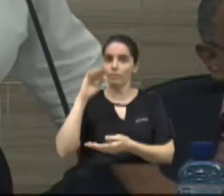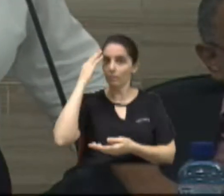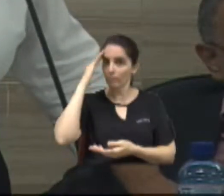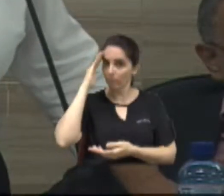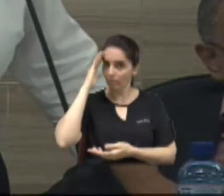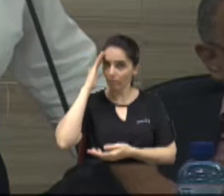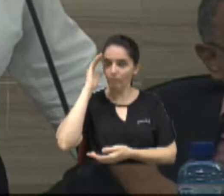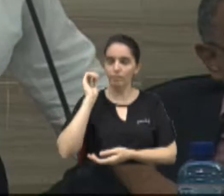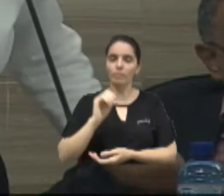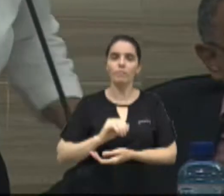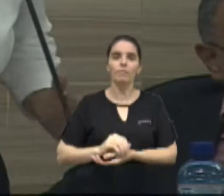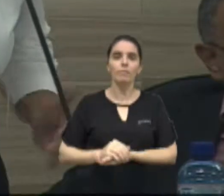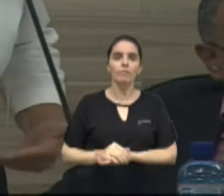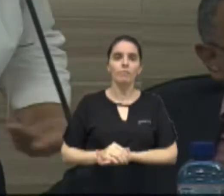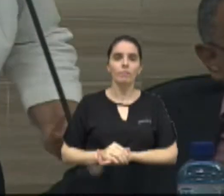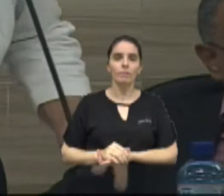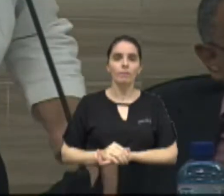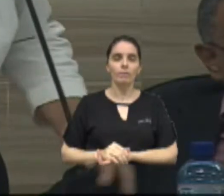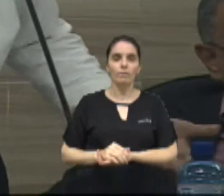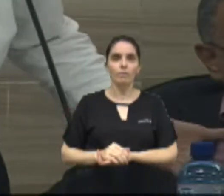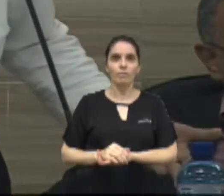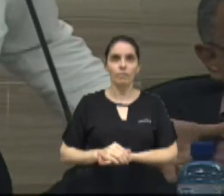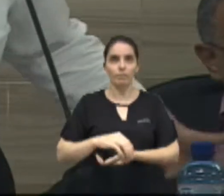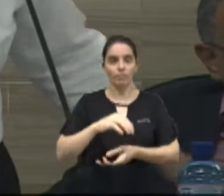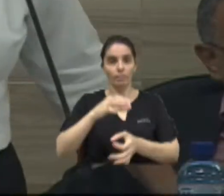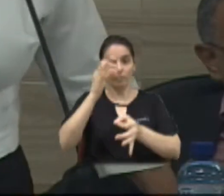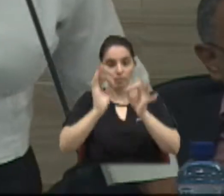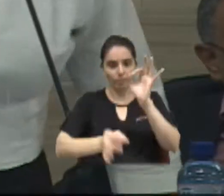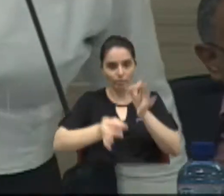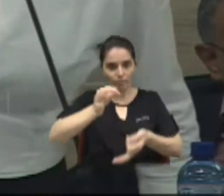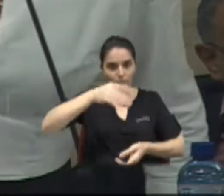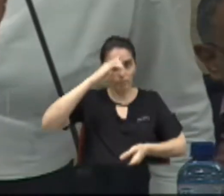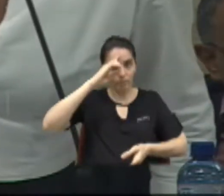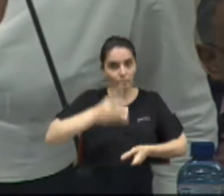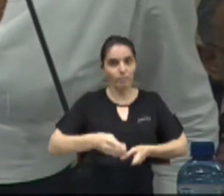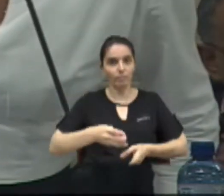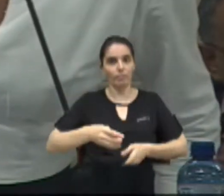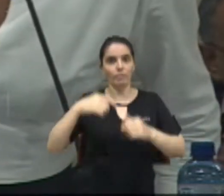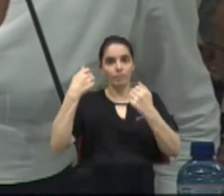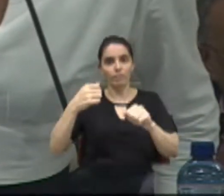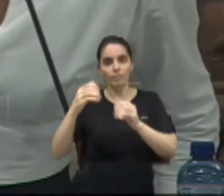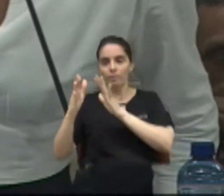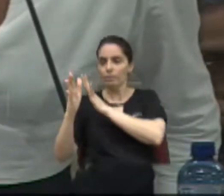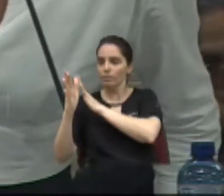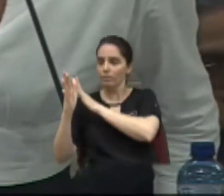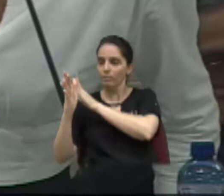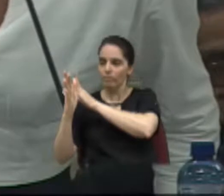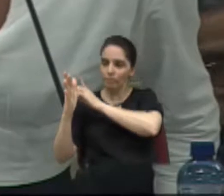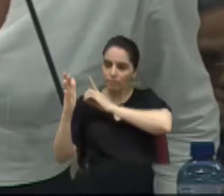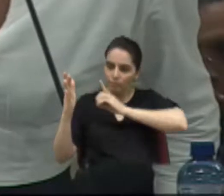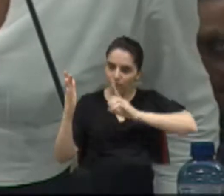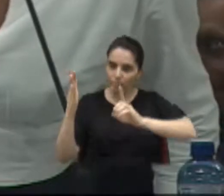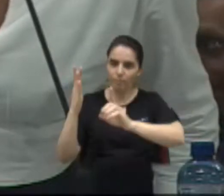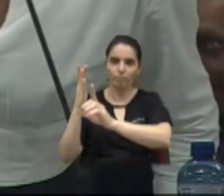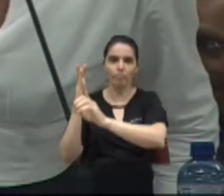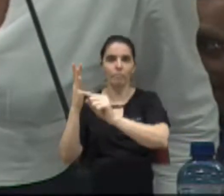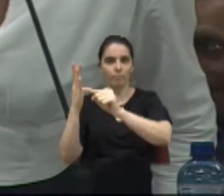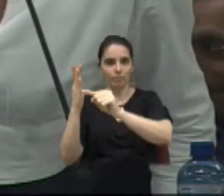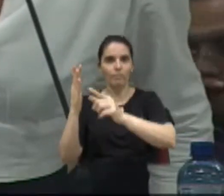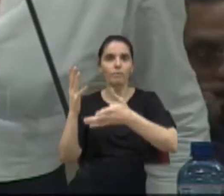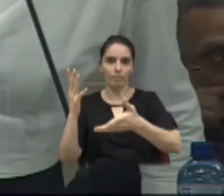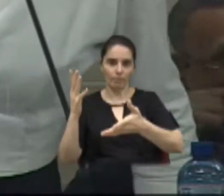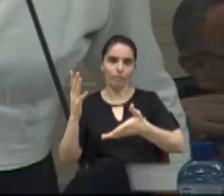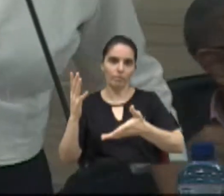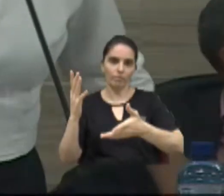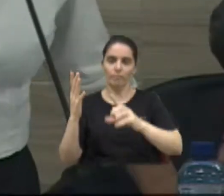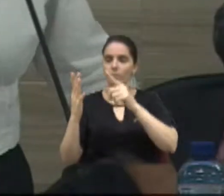parte dessa demanda judicial que existe e acaba vendo seu filho aguardar muito